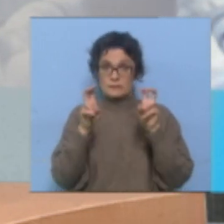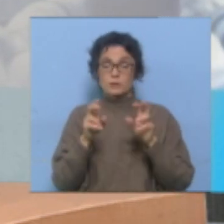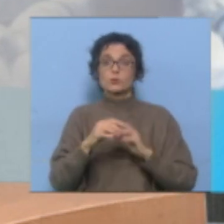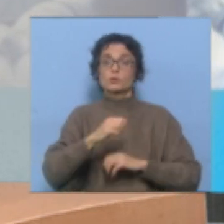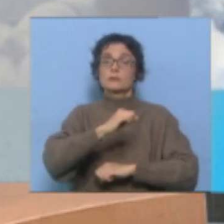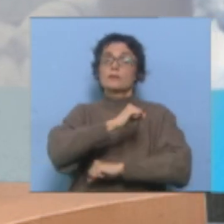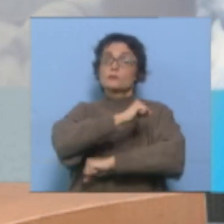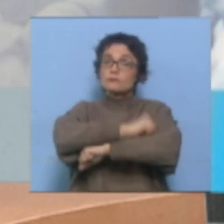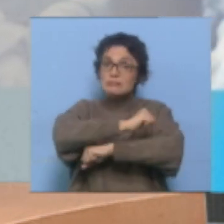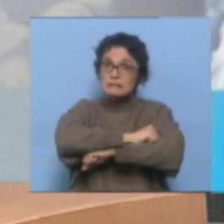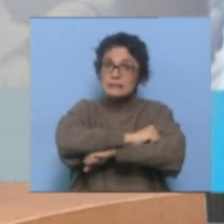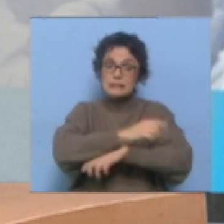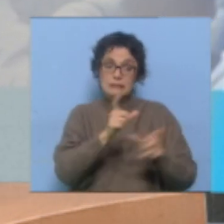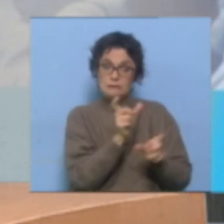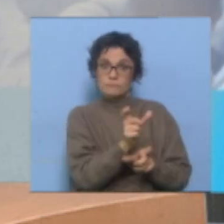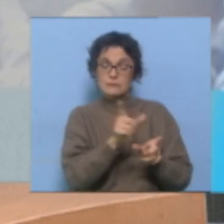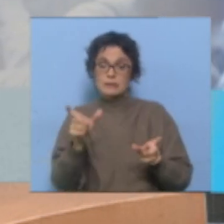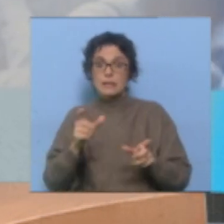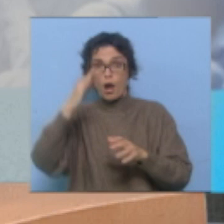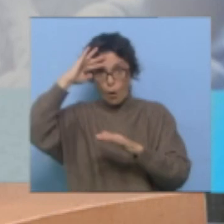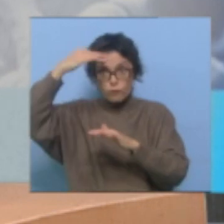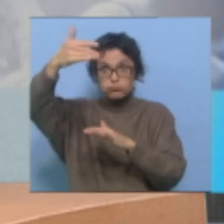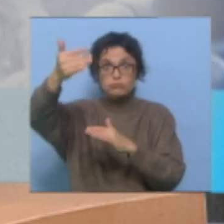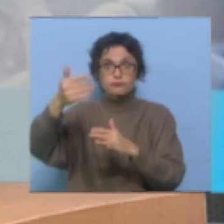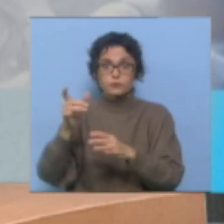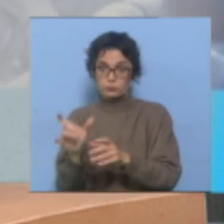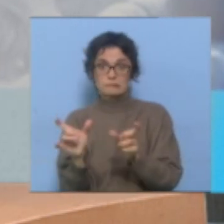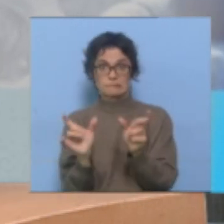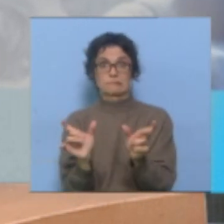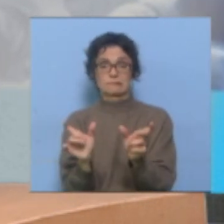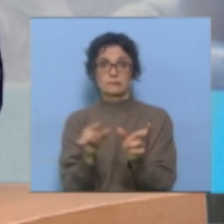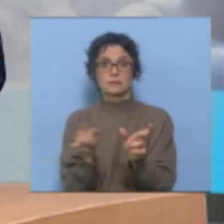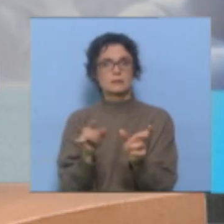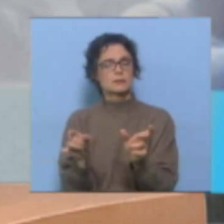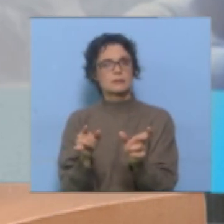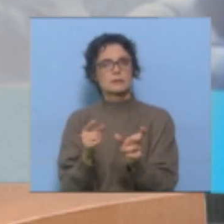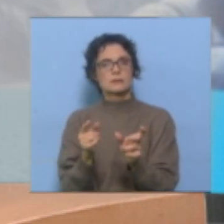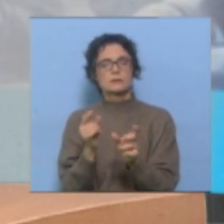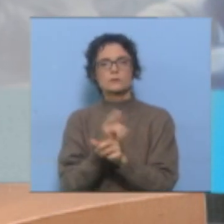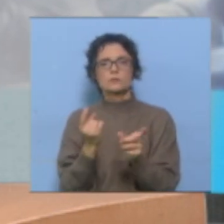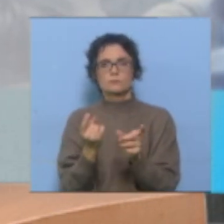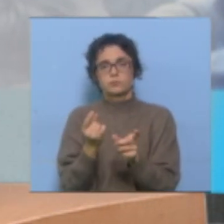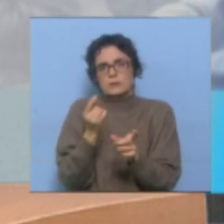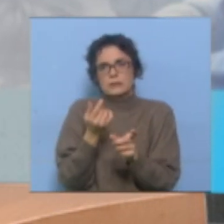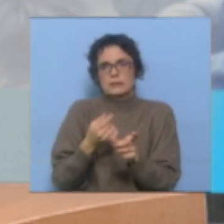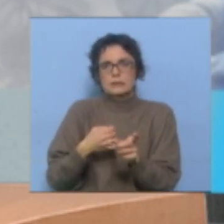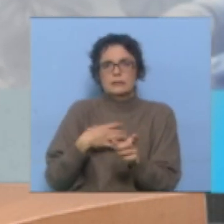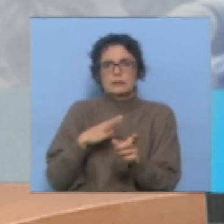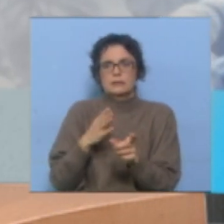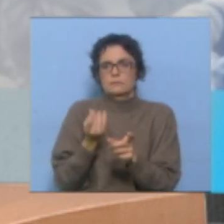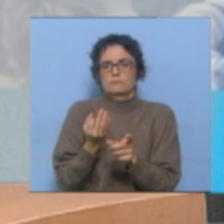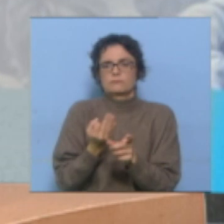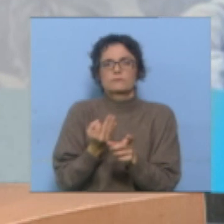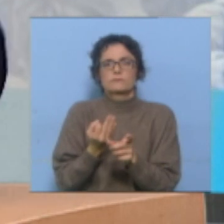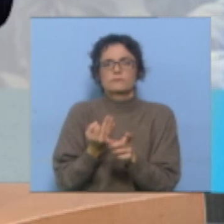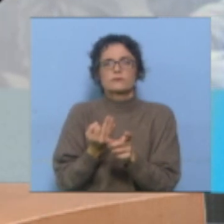também falar de cadeias hipotéticas, nem queremos estar numa atitude de radicalismo, de que não haja cadeias. Não temos essa atitude